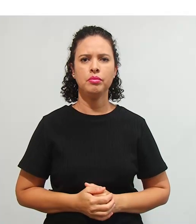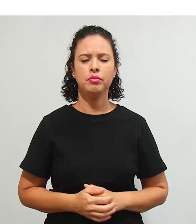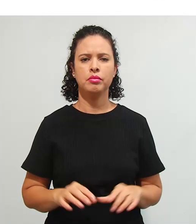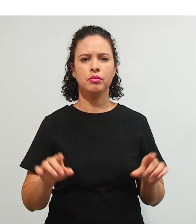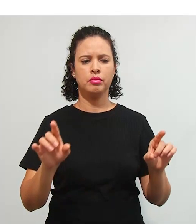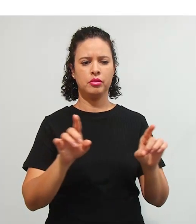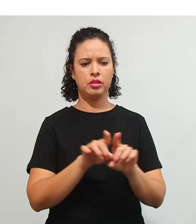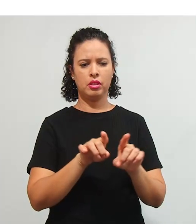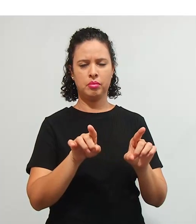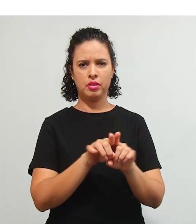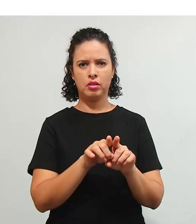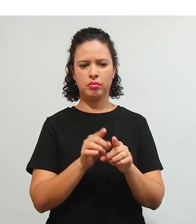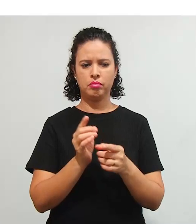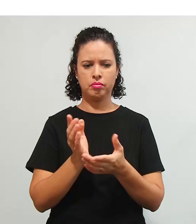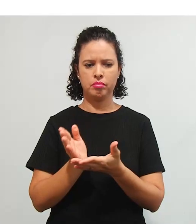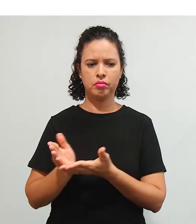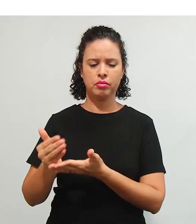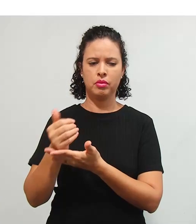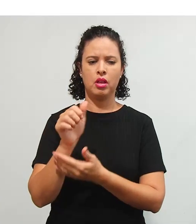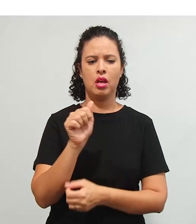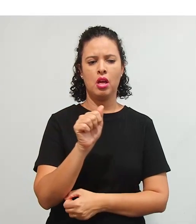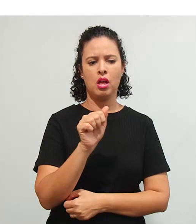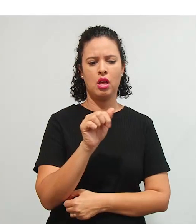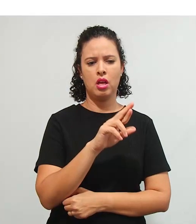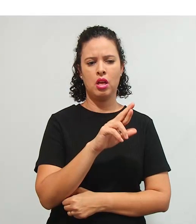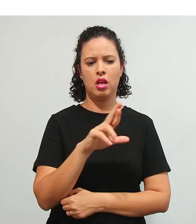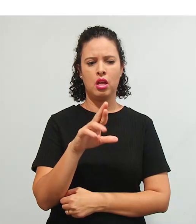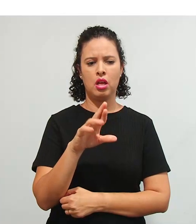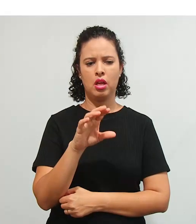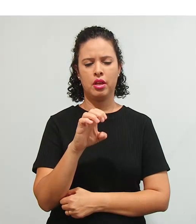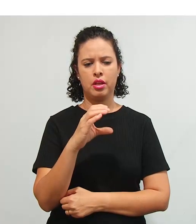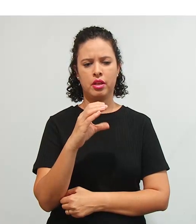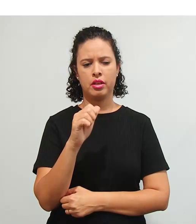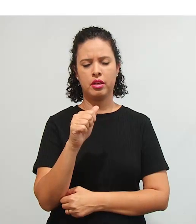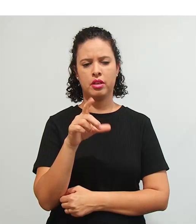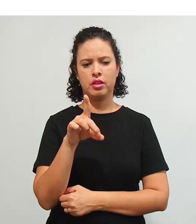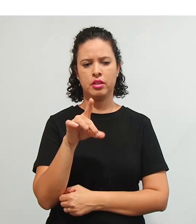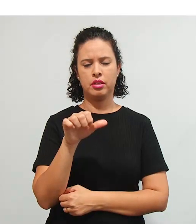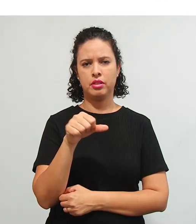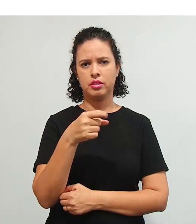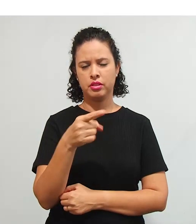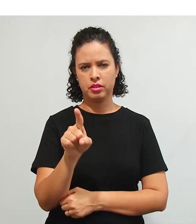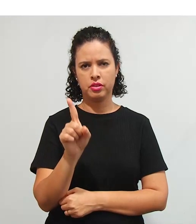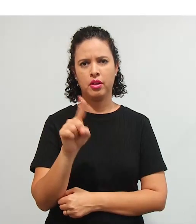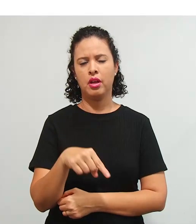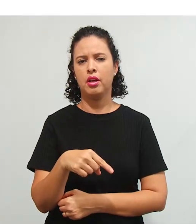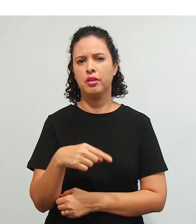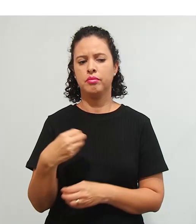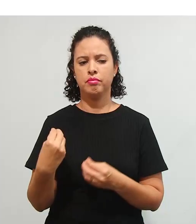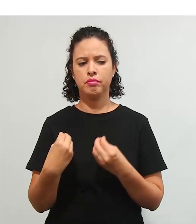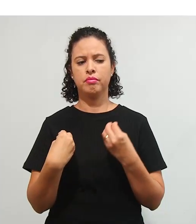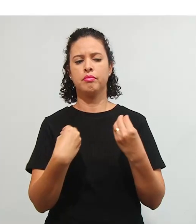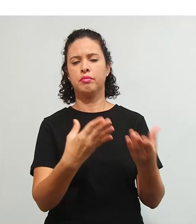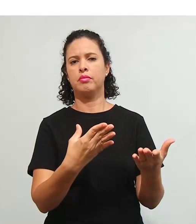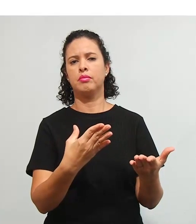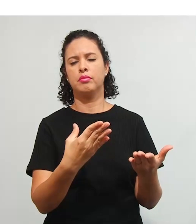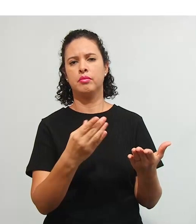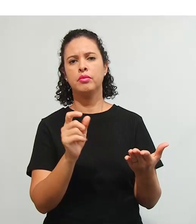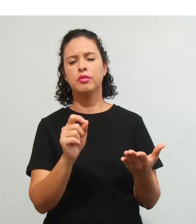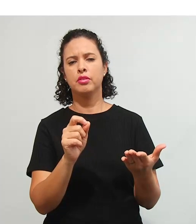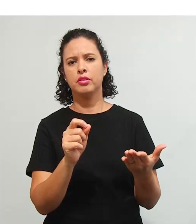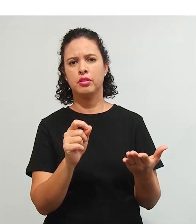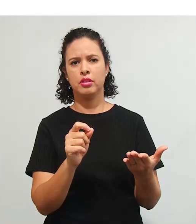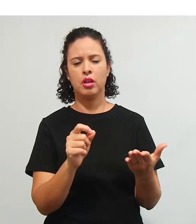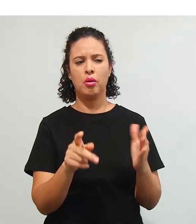Arrecadação. Então, o que é a etapa da arrecadação? É a entrega dos recursos devidos